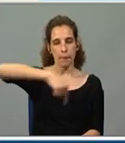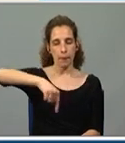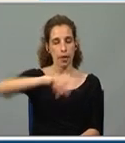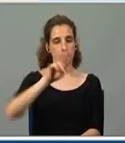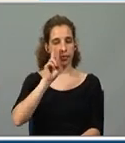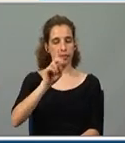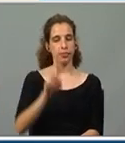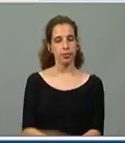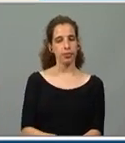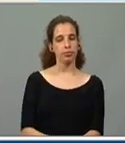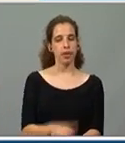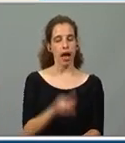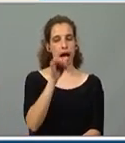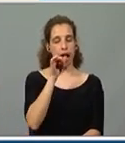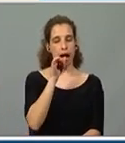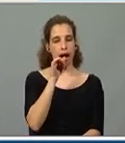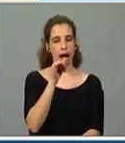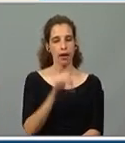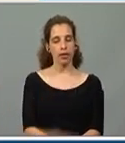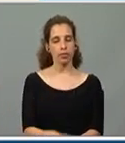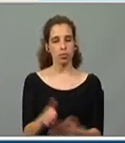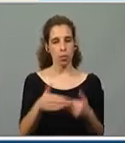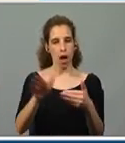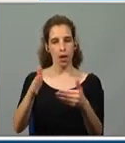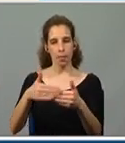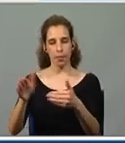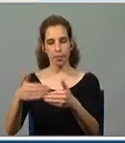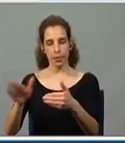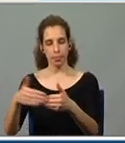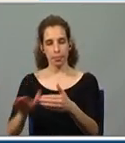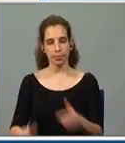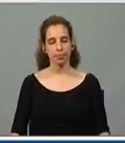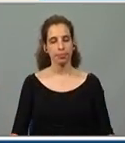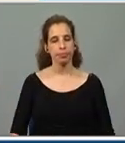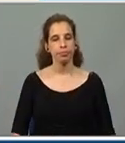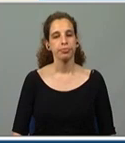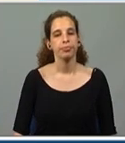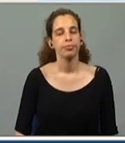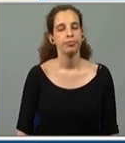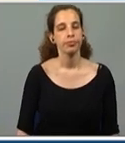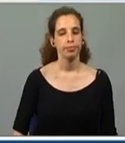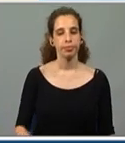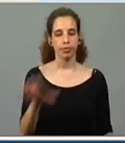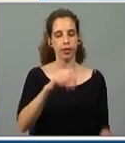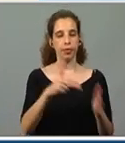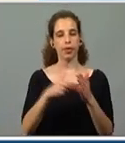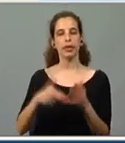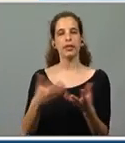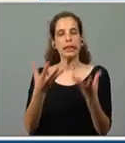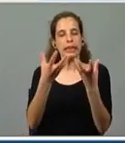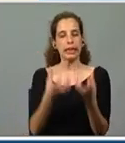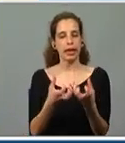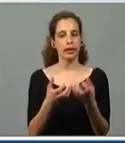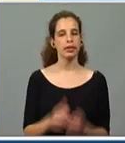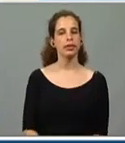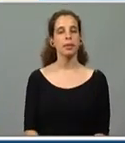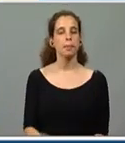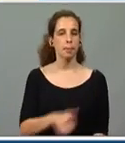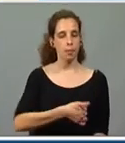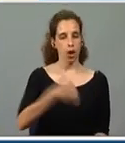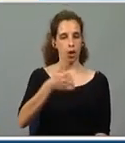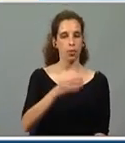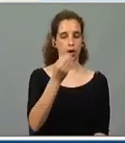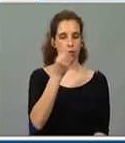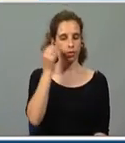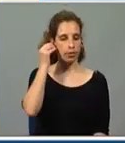visível, e a água vai ser projetada para fora, de modo que a salada fica seca e mais agradável para